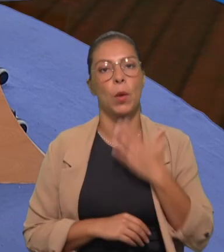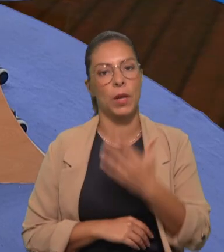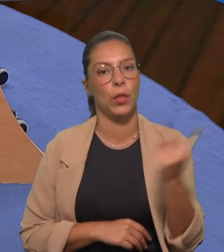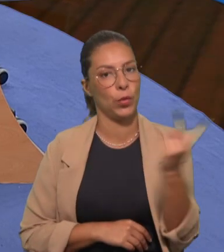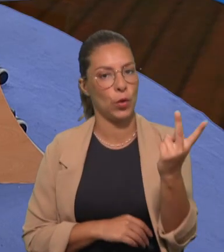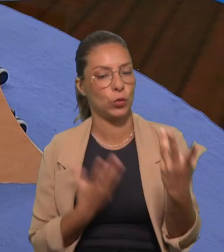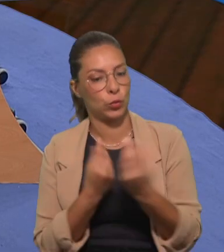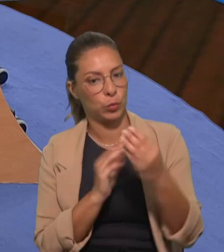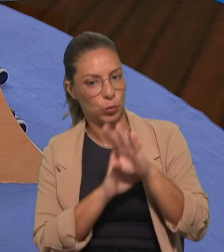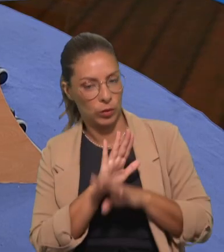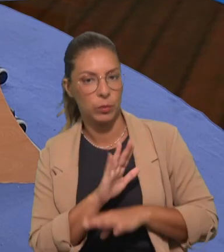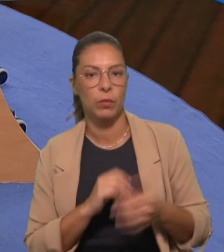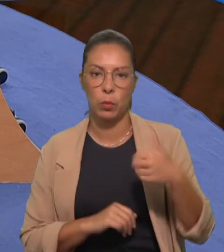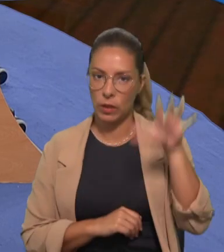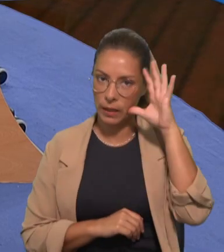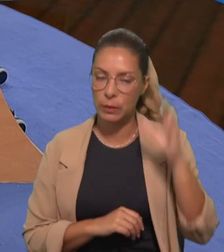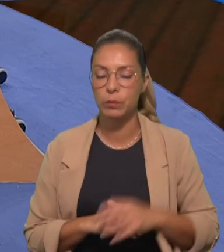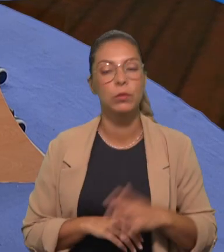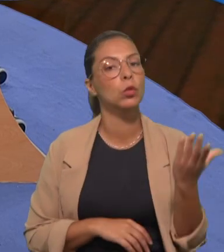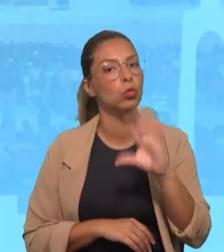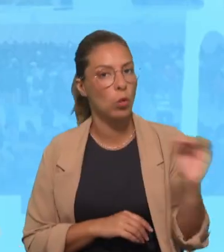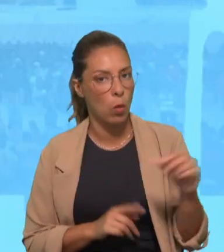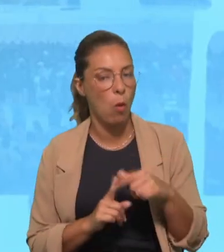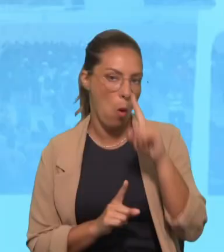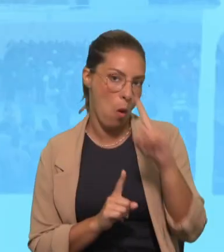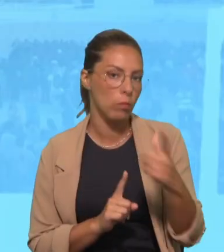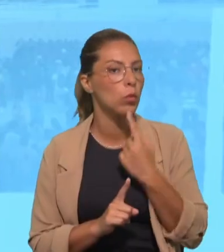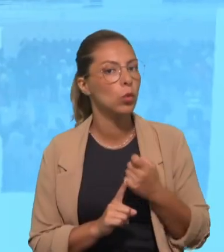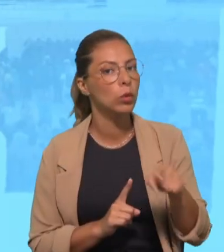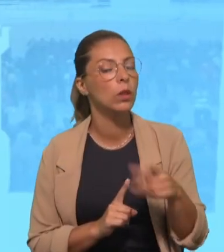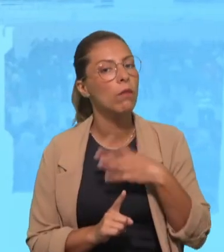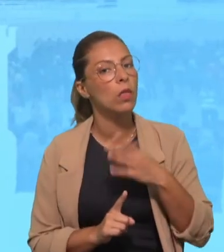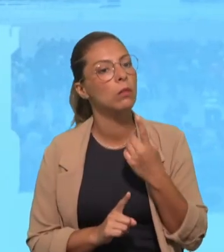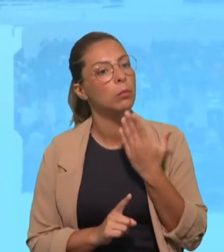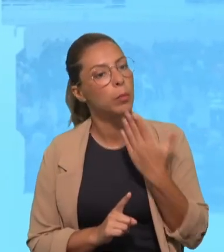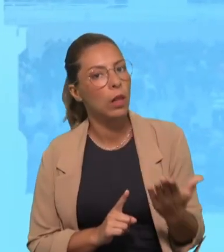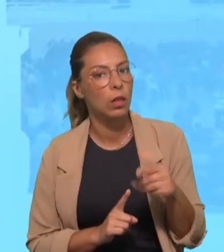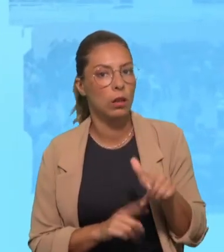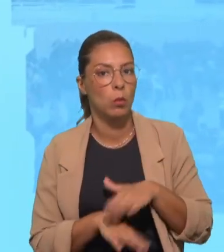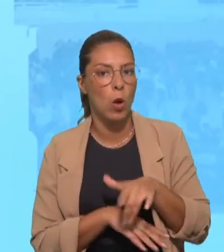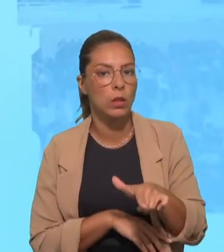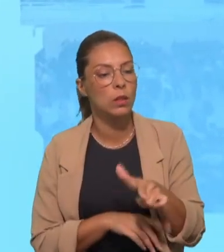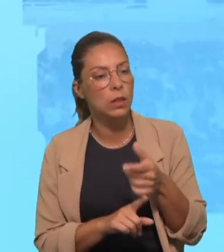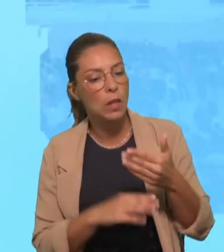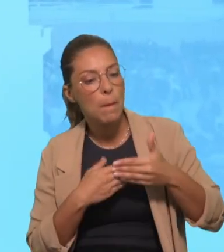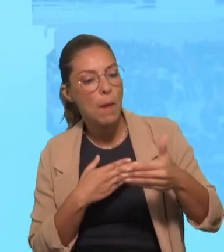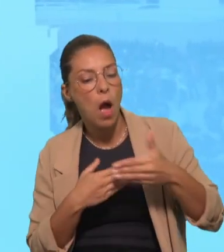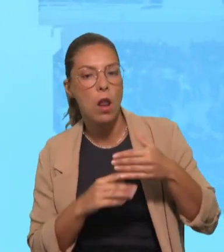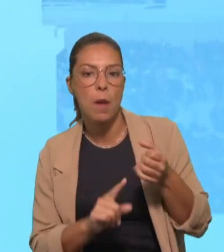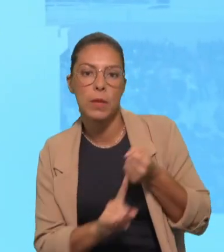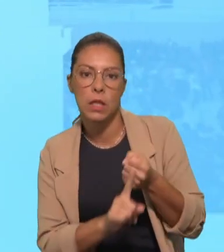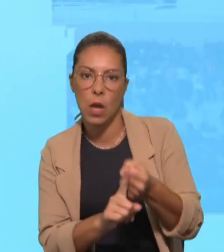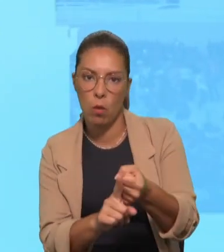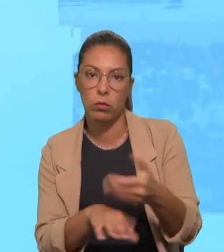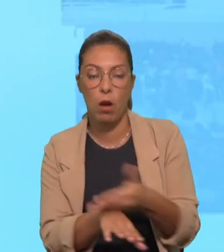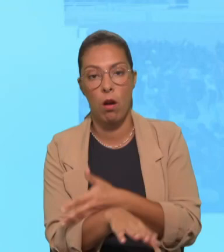nosso programa. Muito boa tarde. João, começava por si. No fundo, pedia-lhe uma apresentação sobre estas semanas missionárias em que já participou e